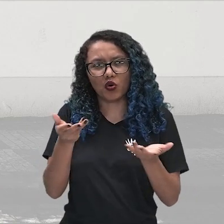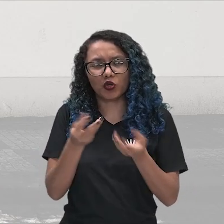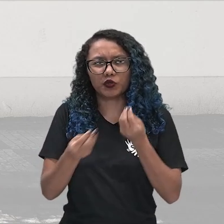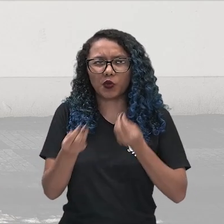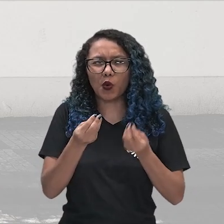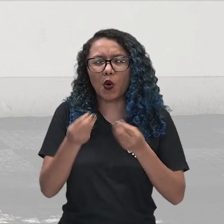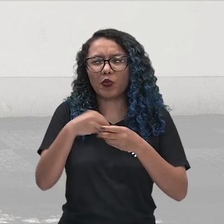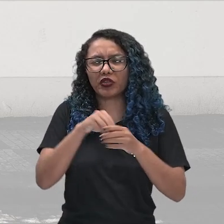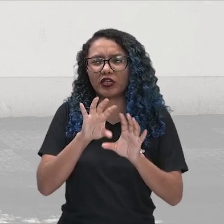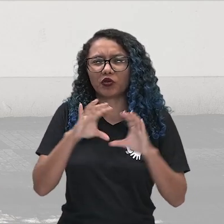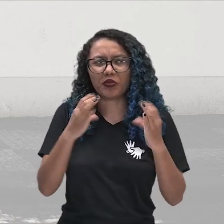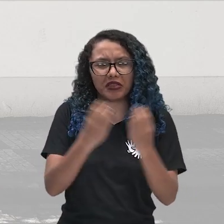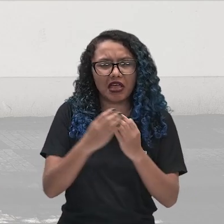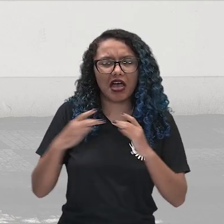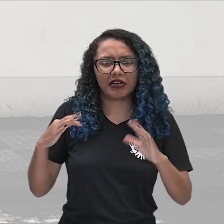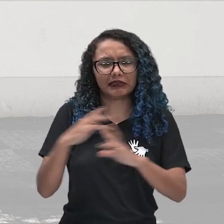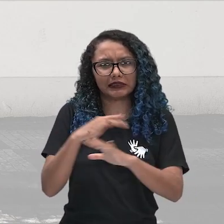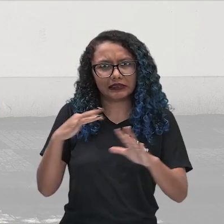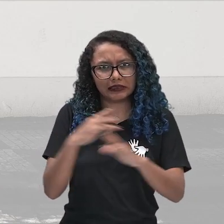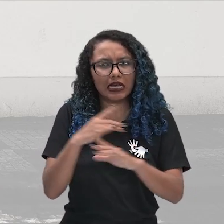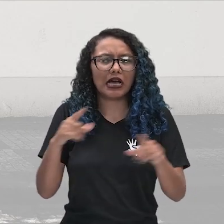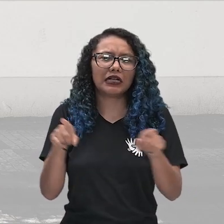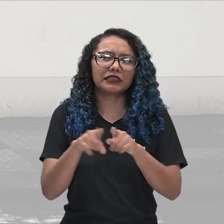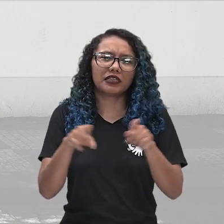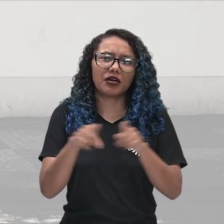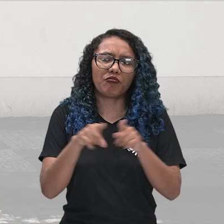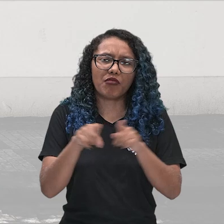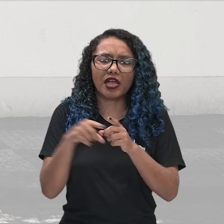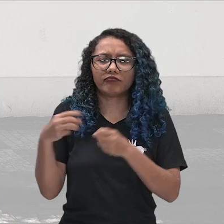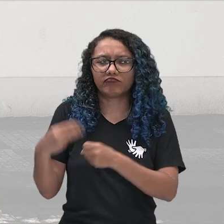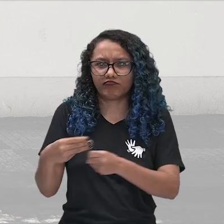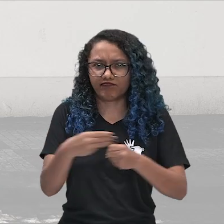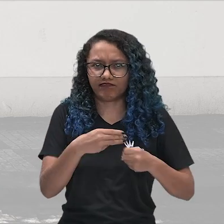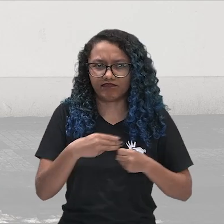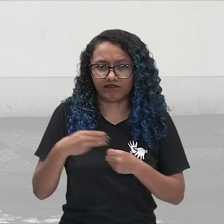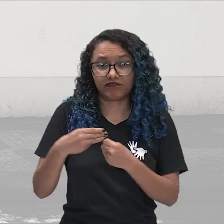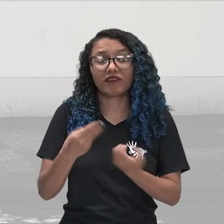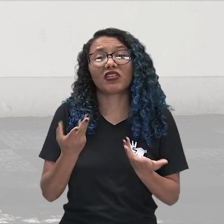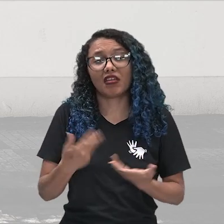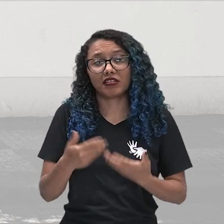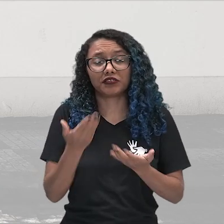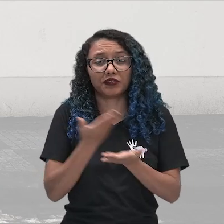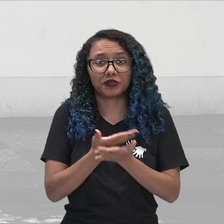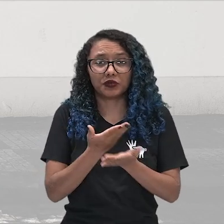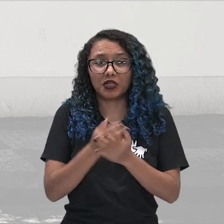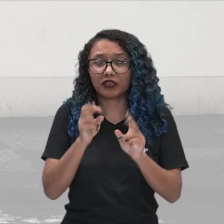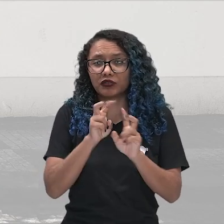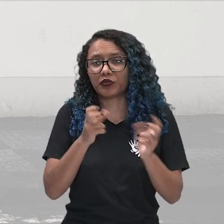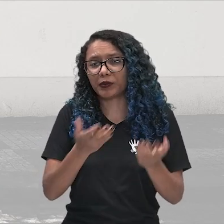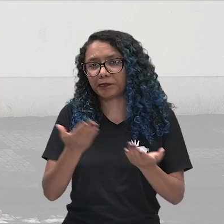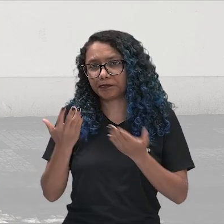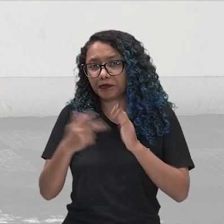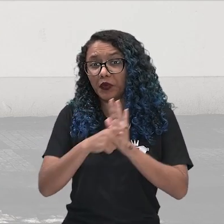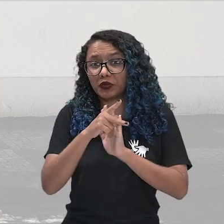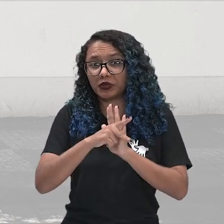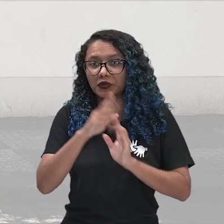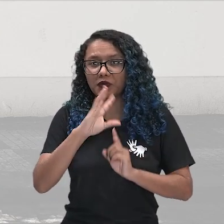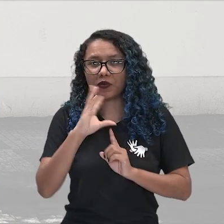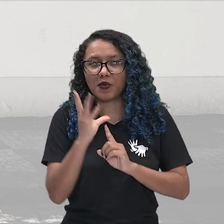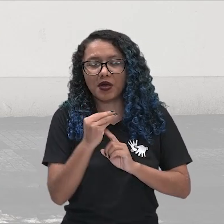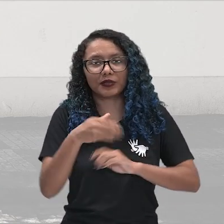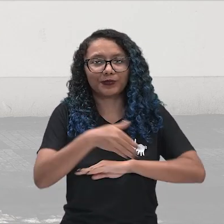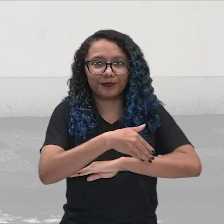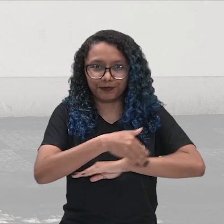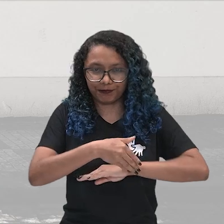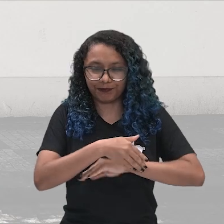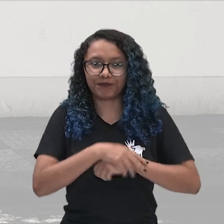nas nossas cidades, nos nossos municípios, nós vamos falar também sobre esses projetos de arte de rua. E o que nós temos dentro